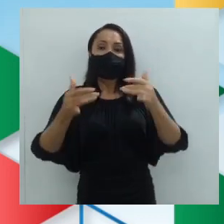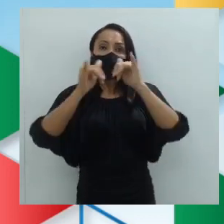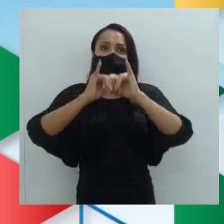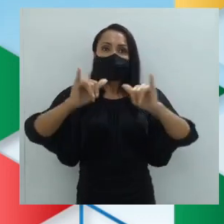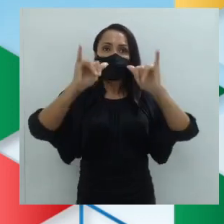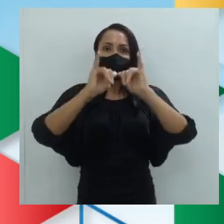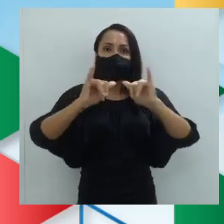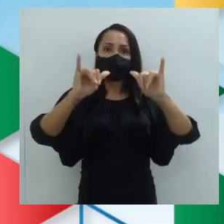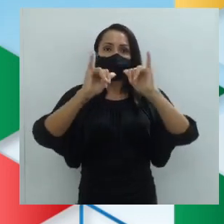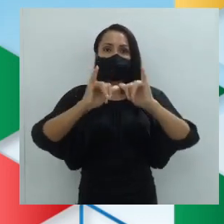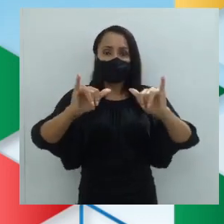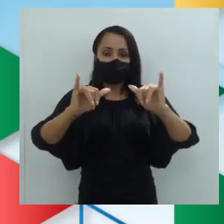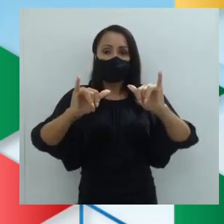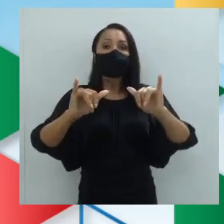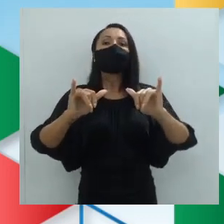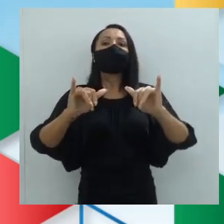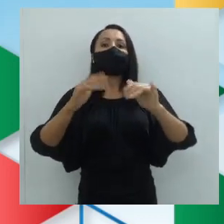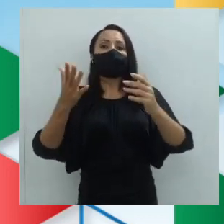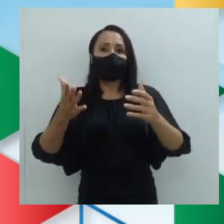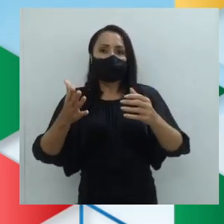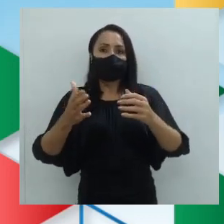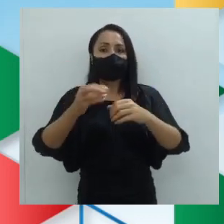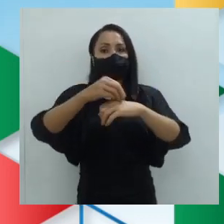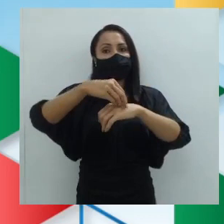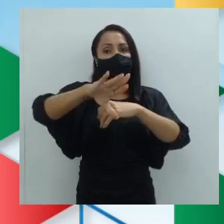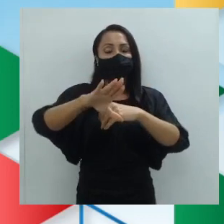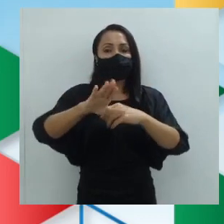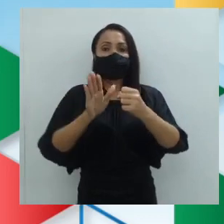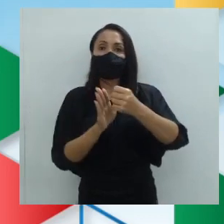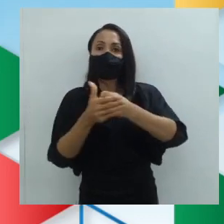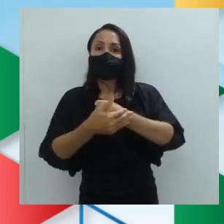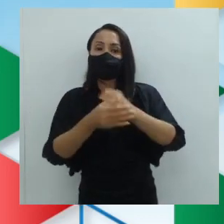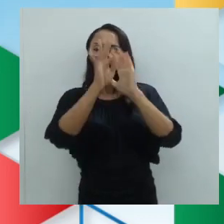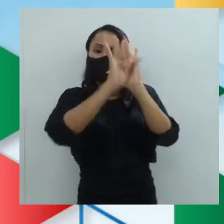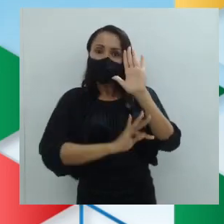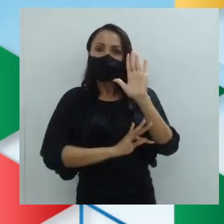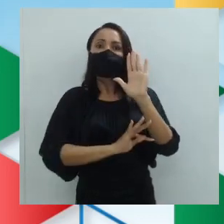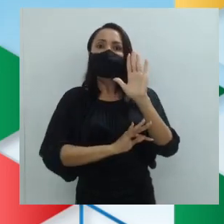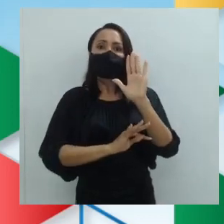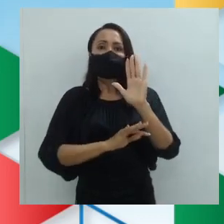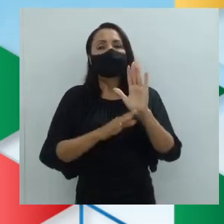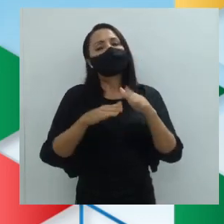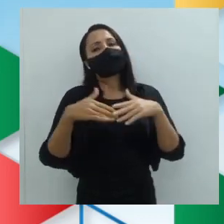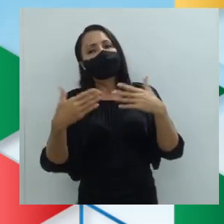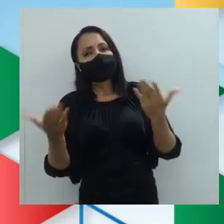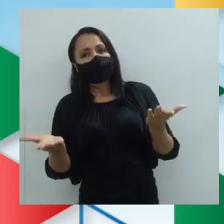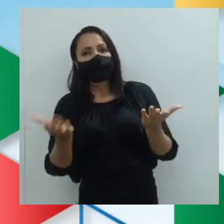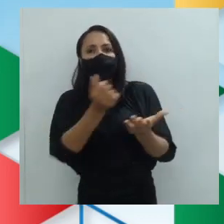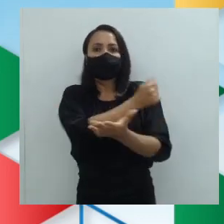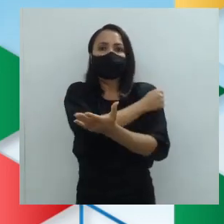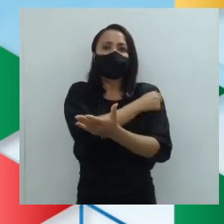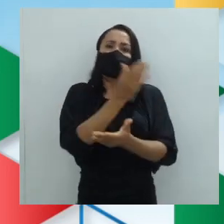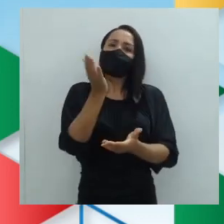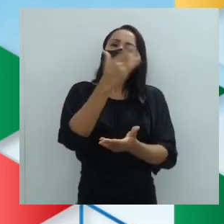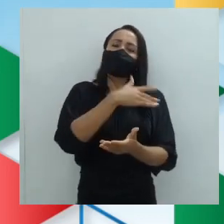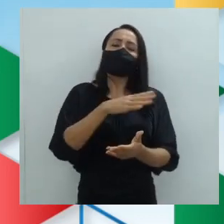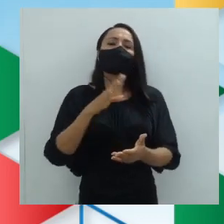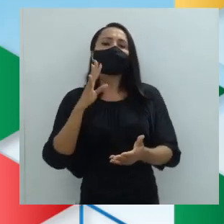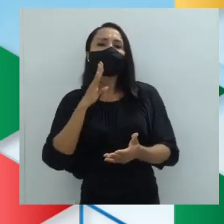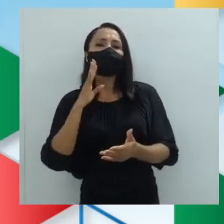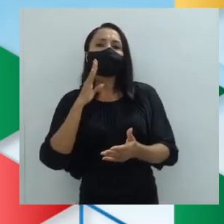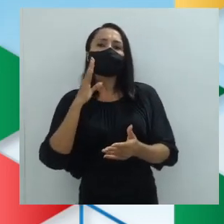informações explícitas e implícitas do texto. É isso aí, estudante. Vamos conhecer